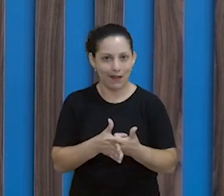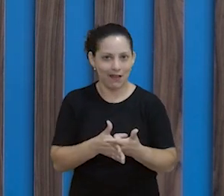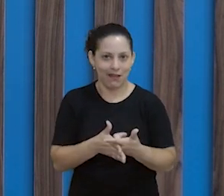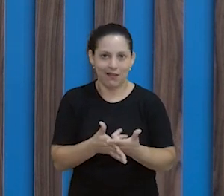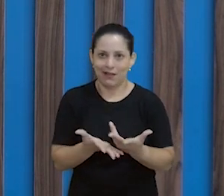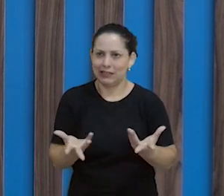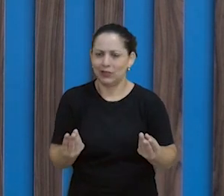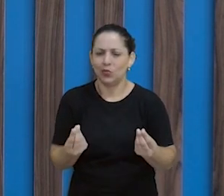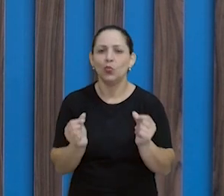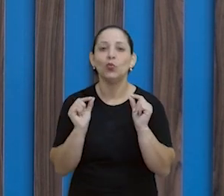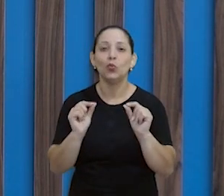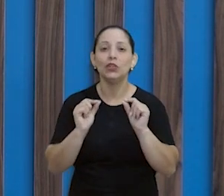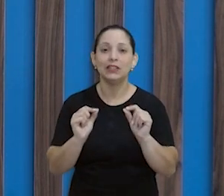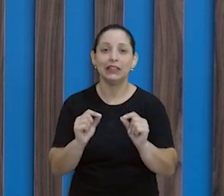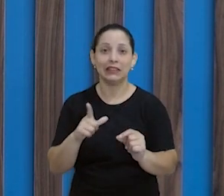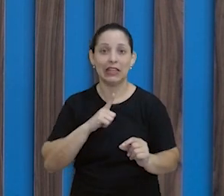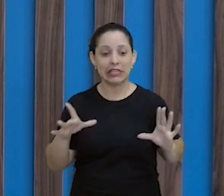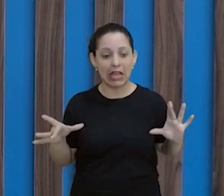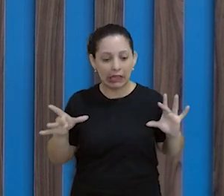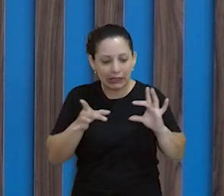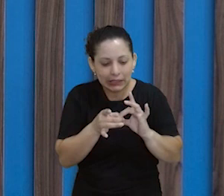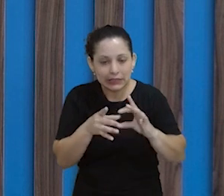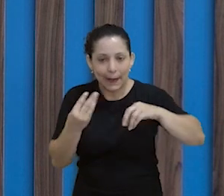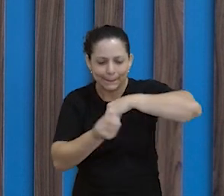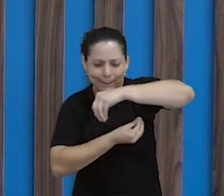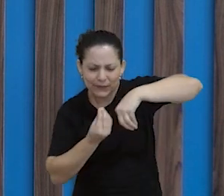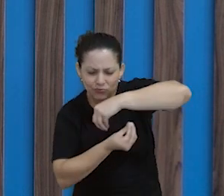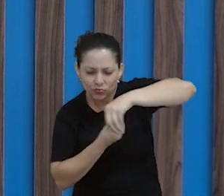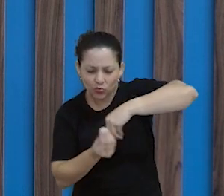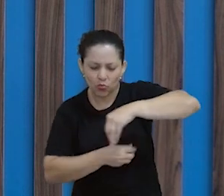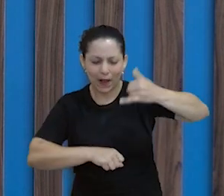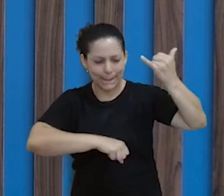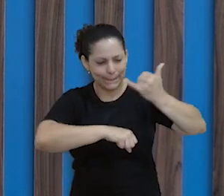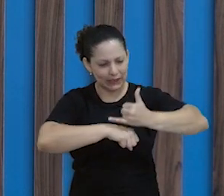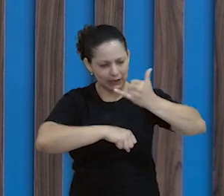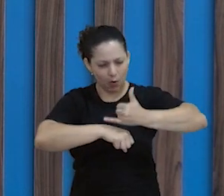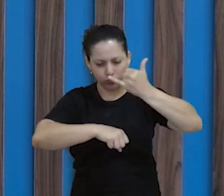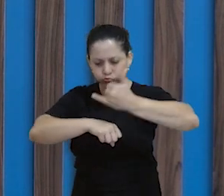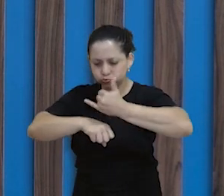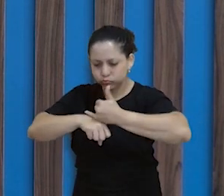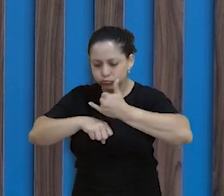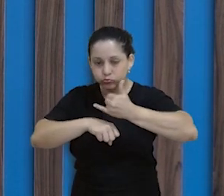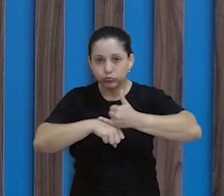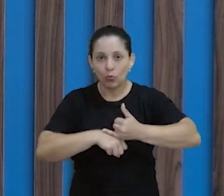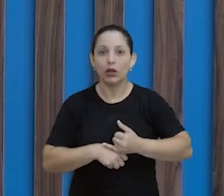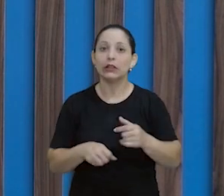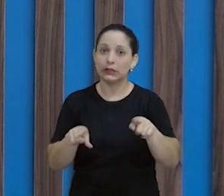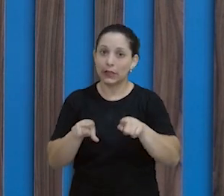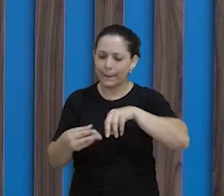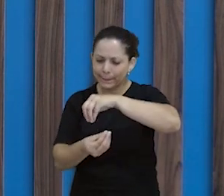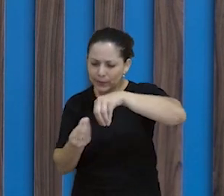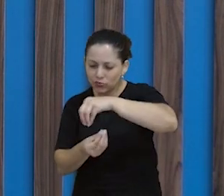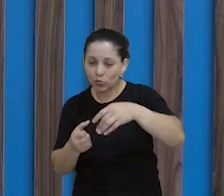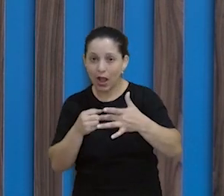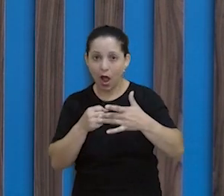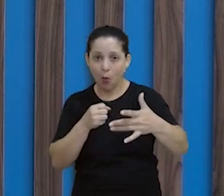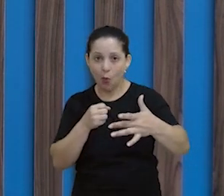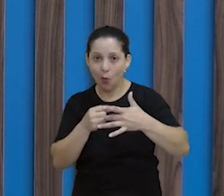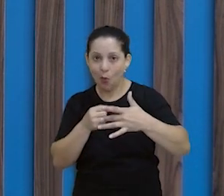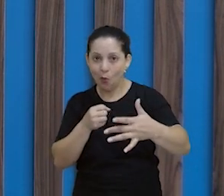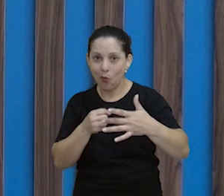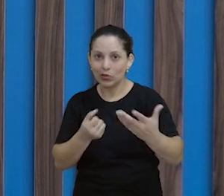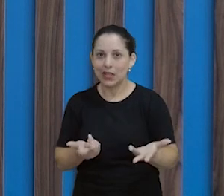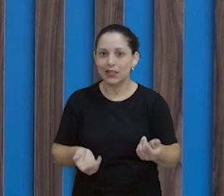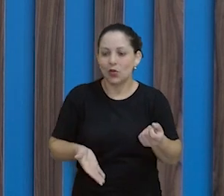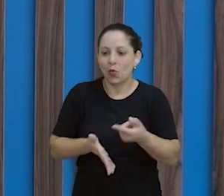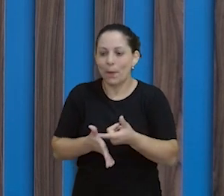uma ligação metálica. É a mistura de alguns metais com uma porção menor do ouro. Isso torna-se mais